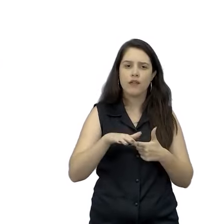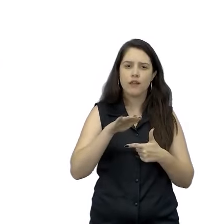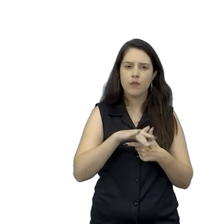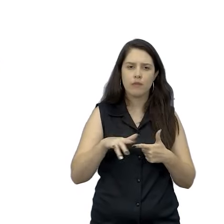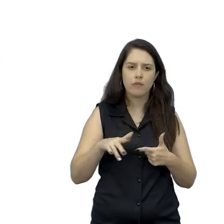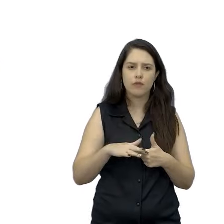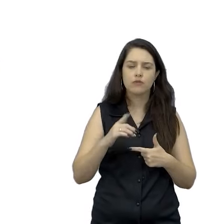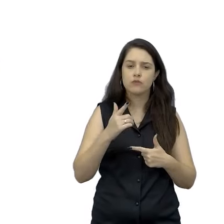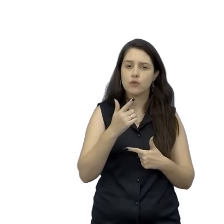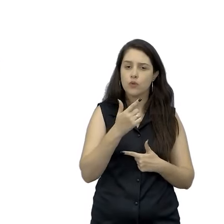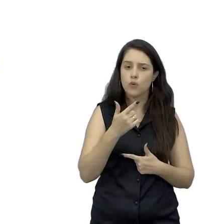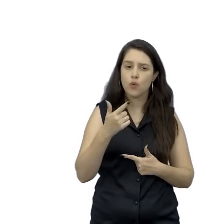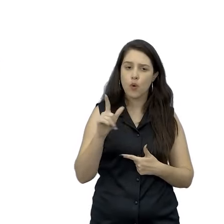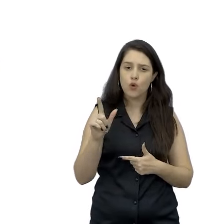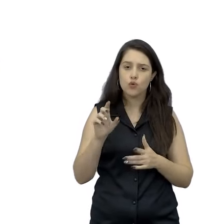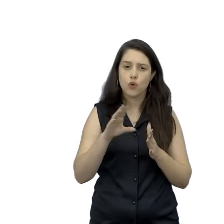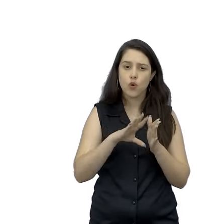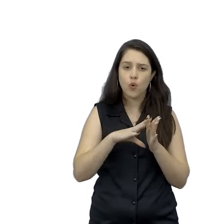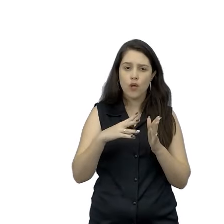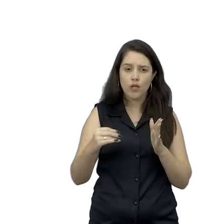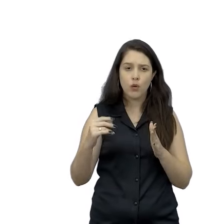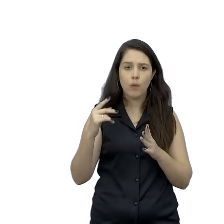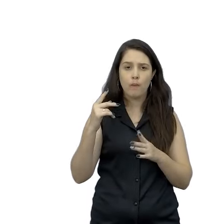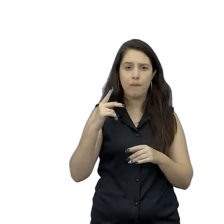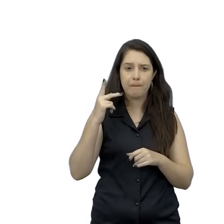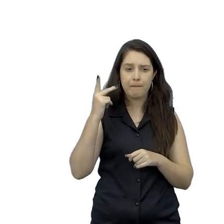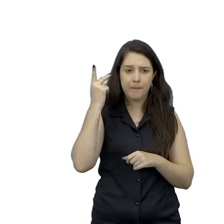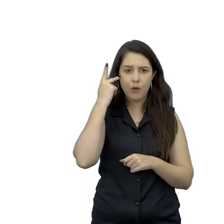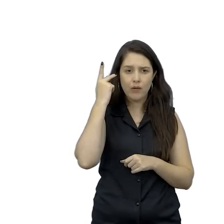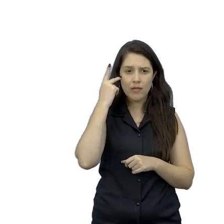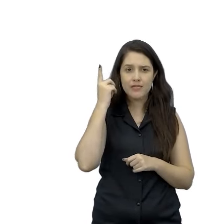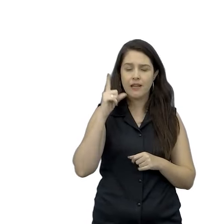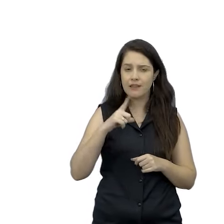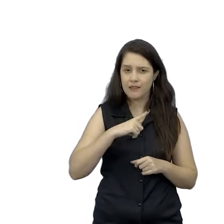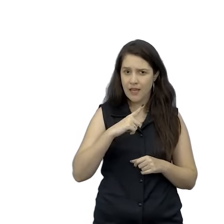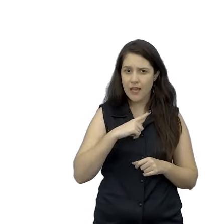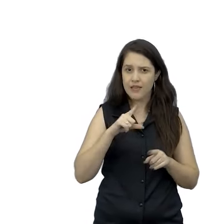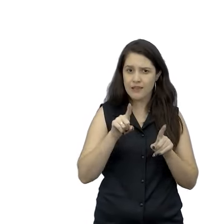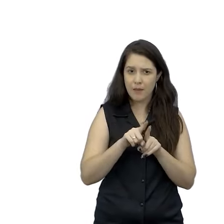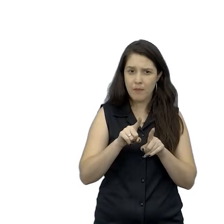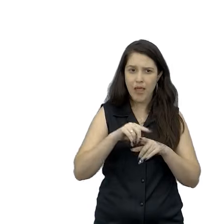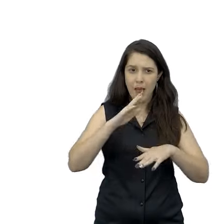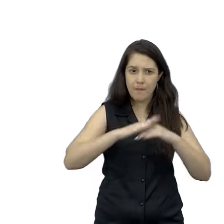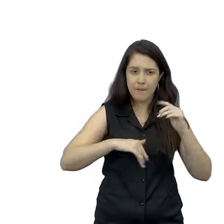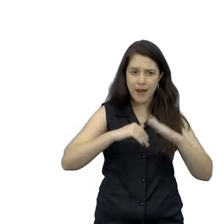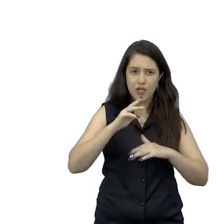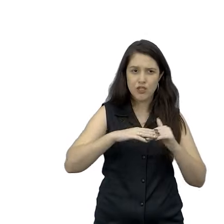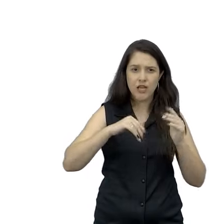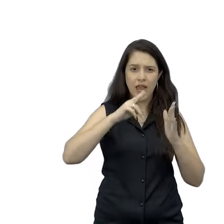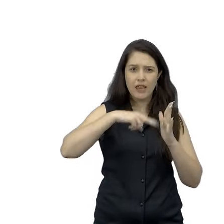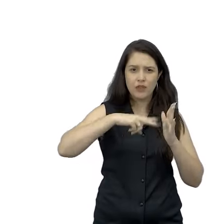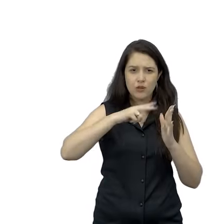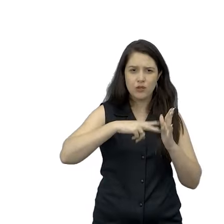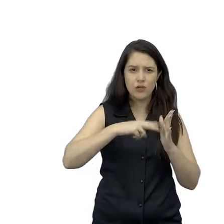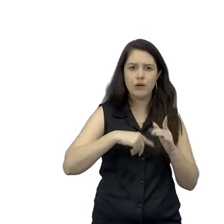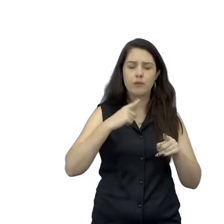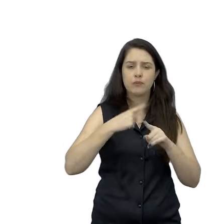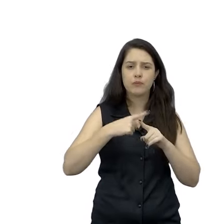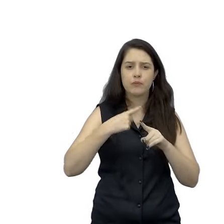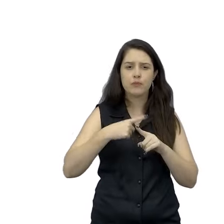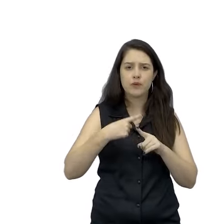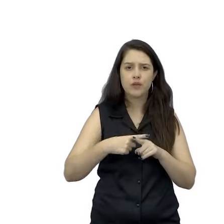Bom, o nosso currículo paulista, ele também prevê, né, as práticas de leitura sociais e escrita, porque lá